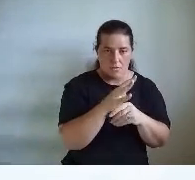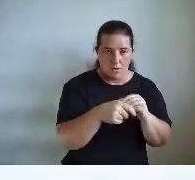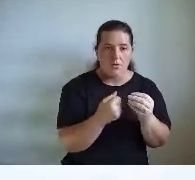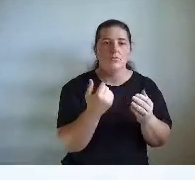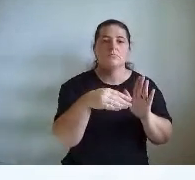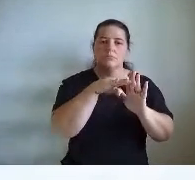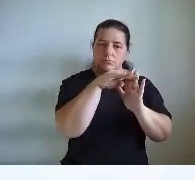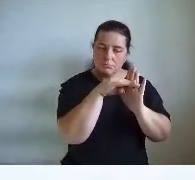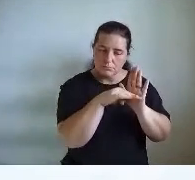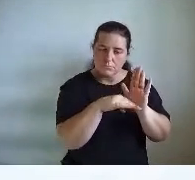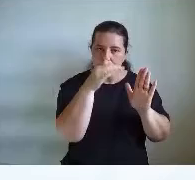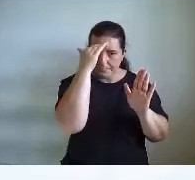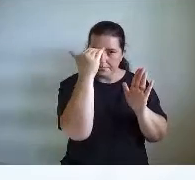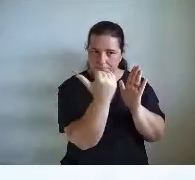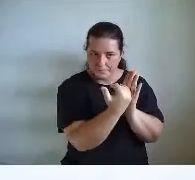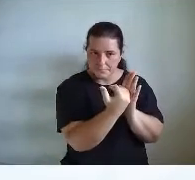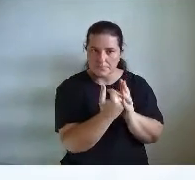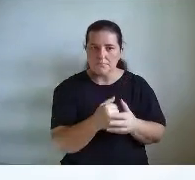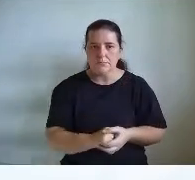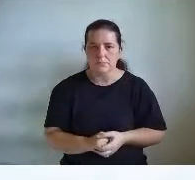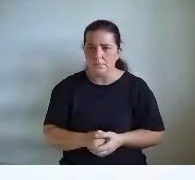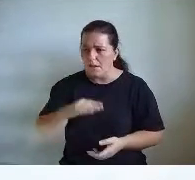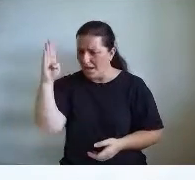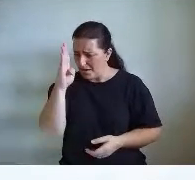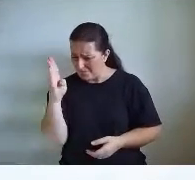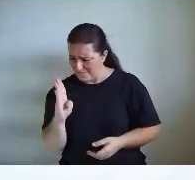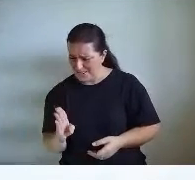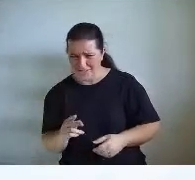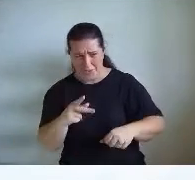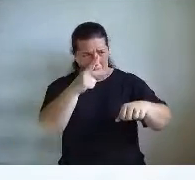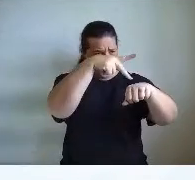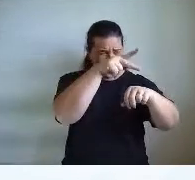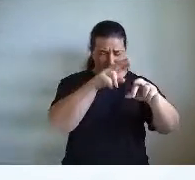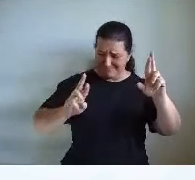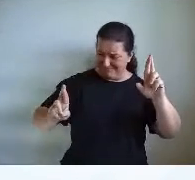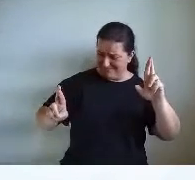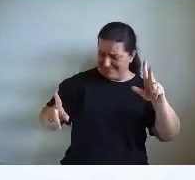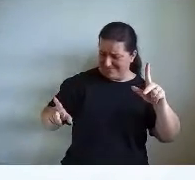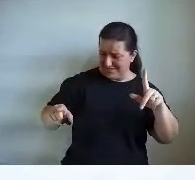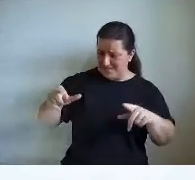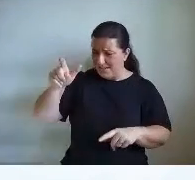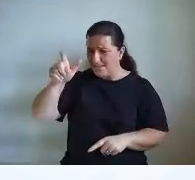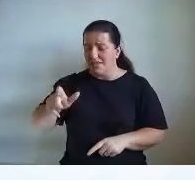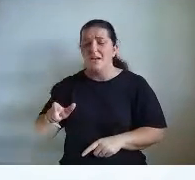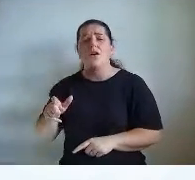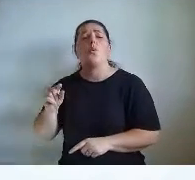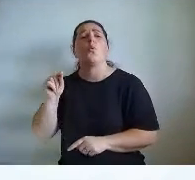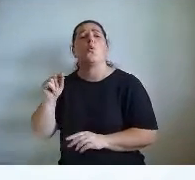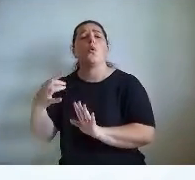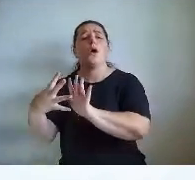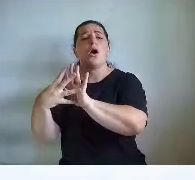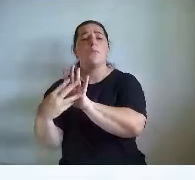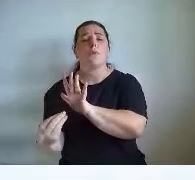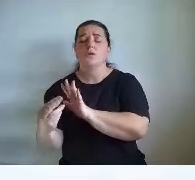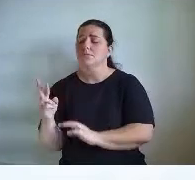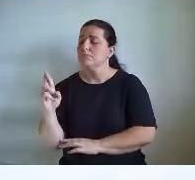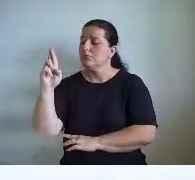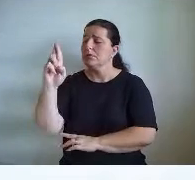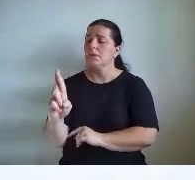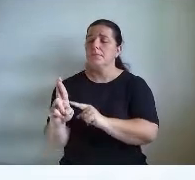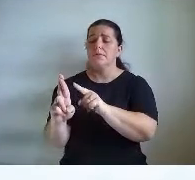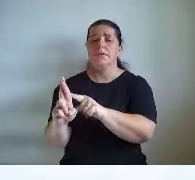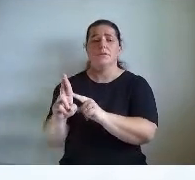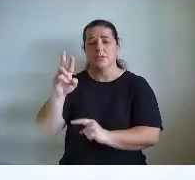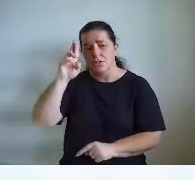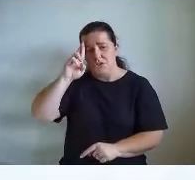nós tivemos uma postura completamente diferente, começando aí pelo exemplo do nosso chefe máximo da nação, que